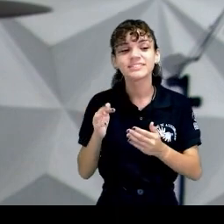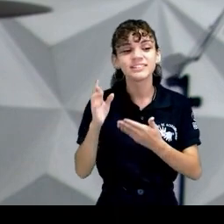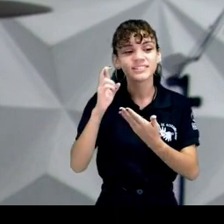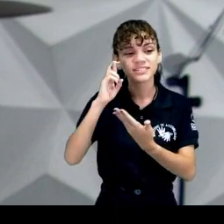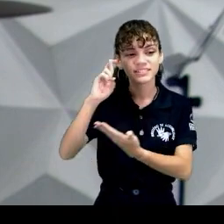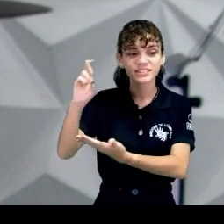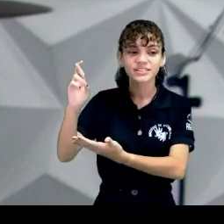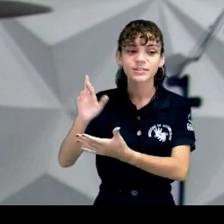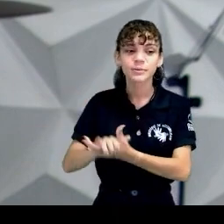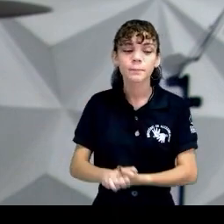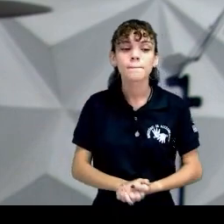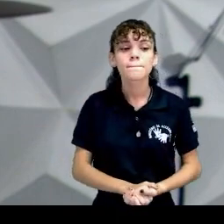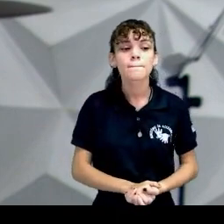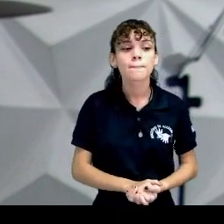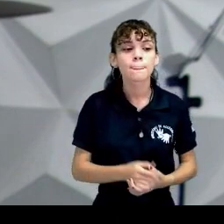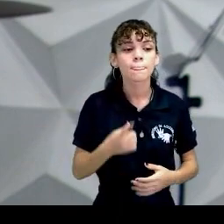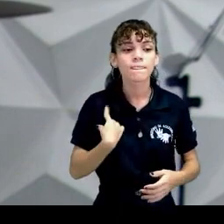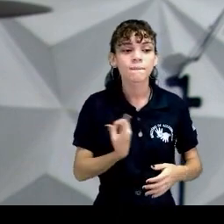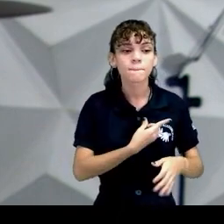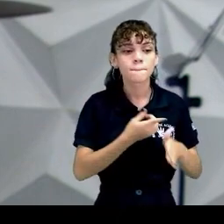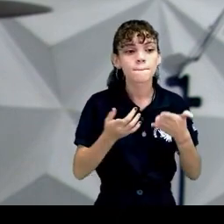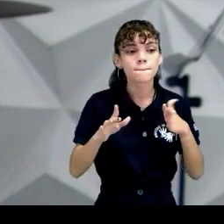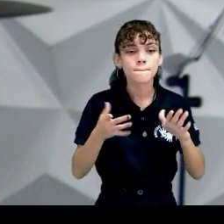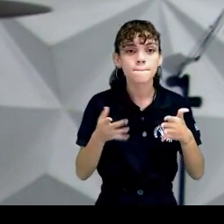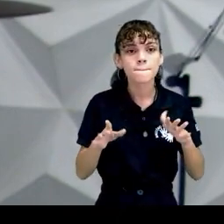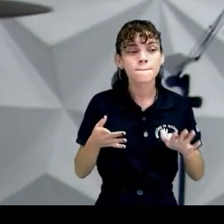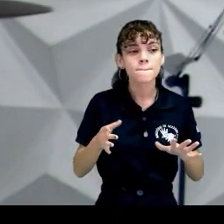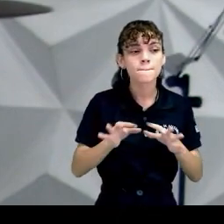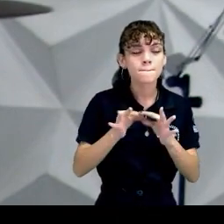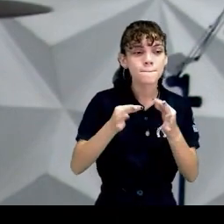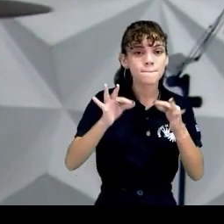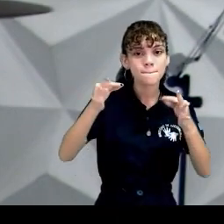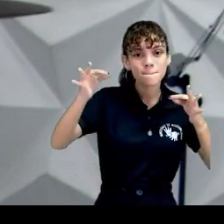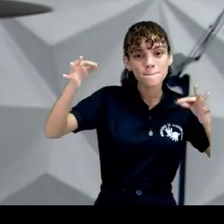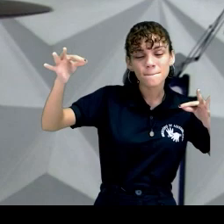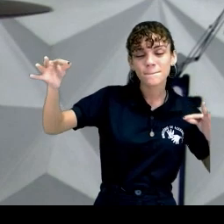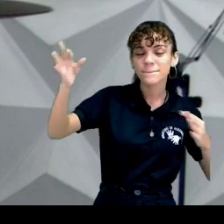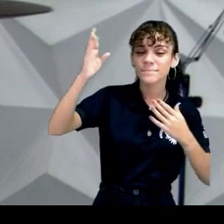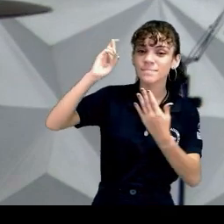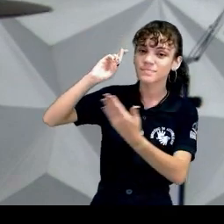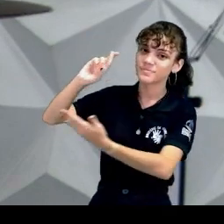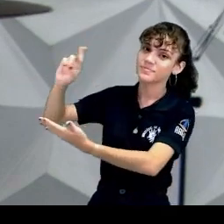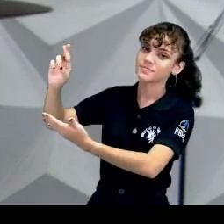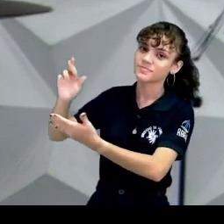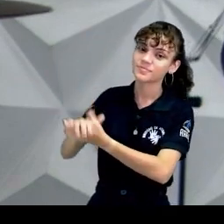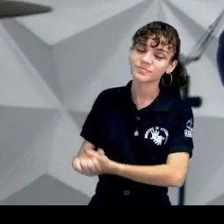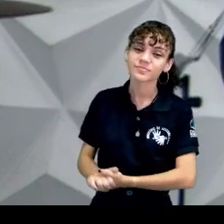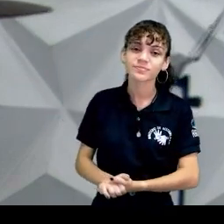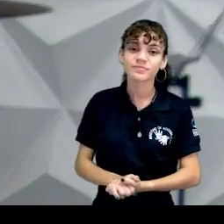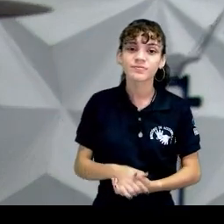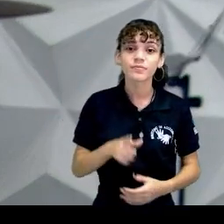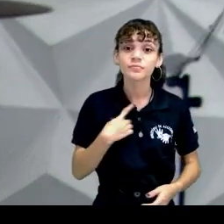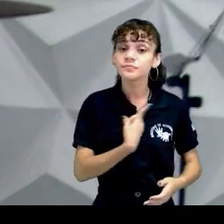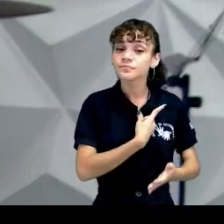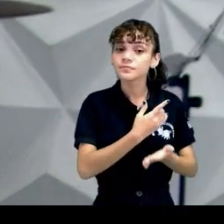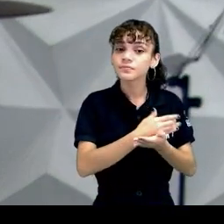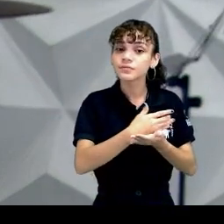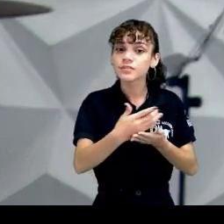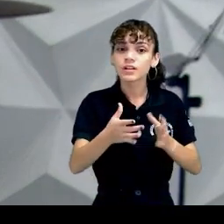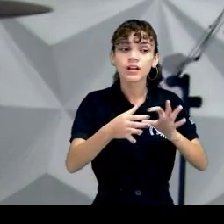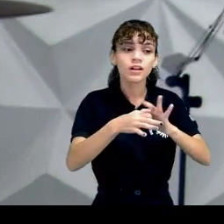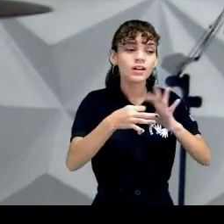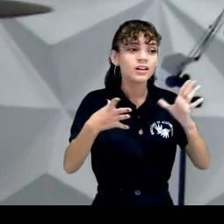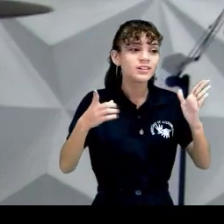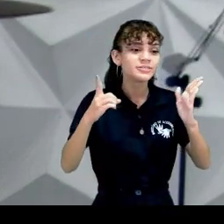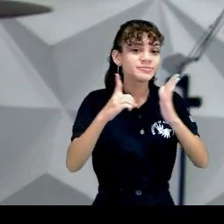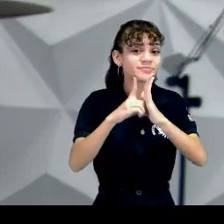começa a abrir mão do tempo devocional, e naquele momento da doença, da dificuldade, a gente não consegue fazer outra coisa a não ser